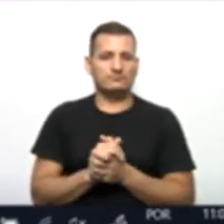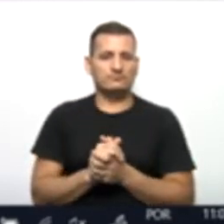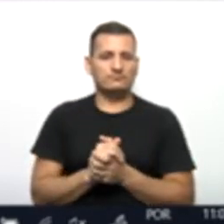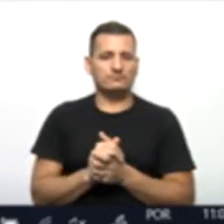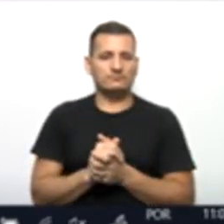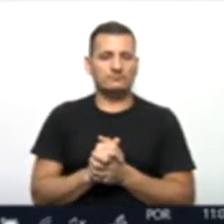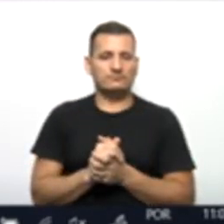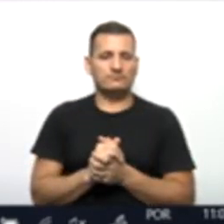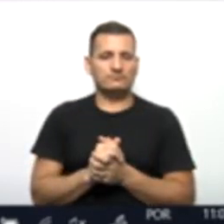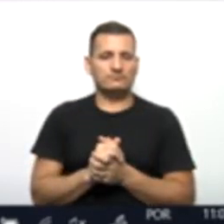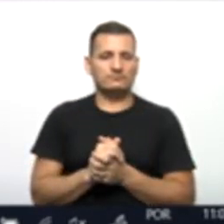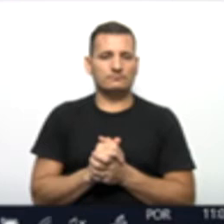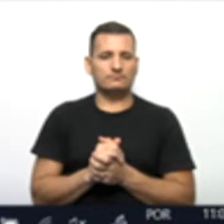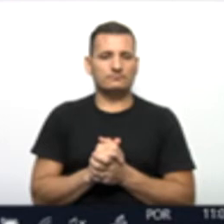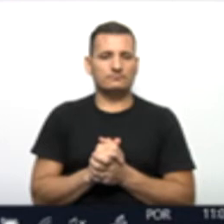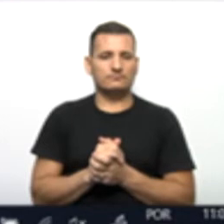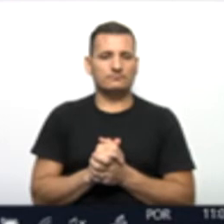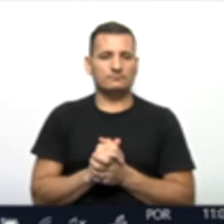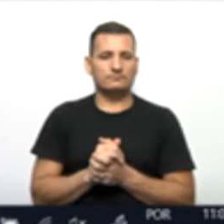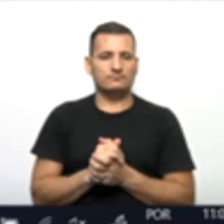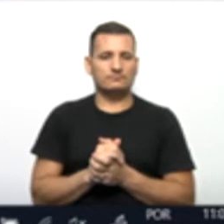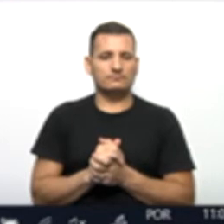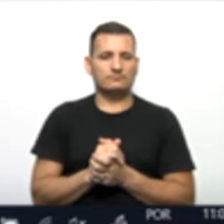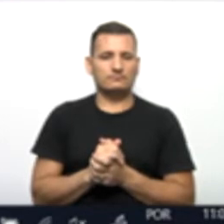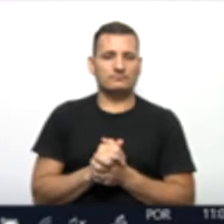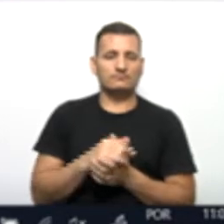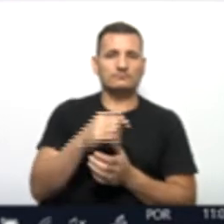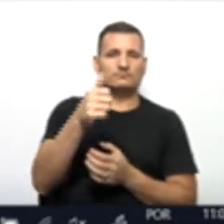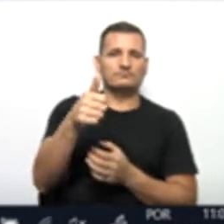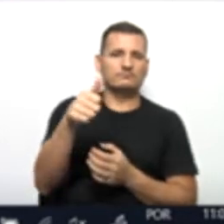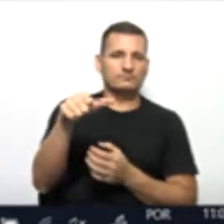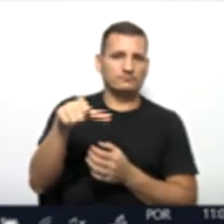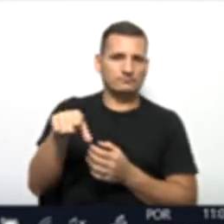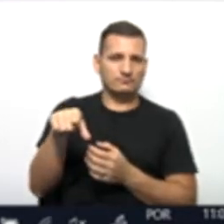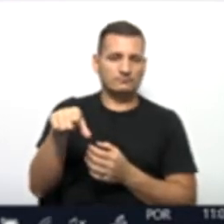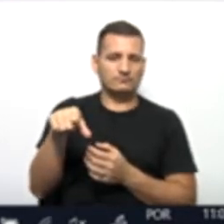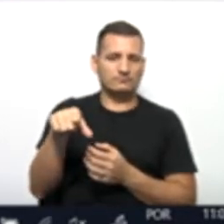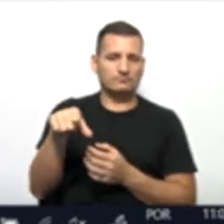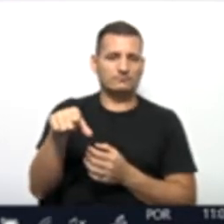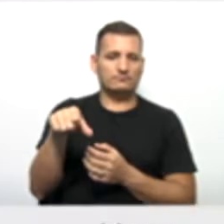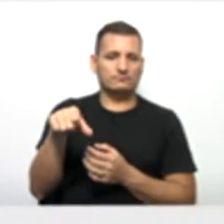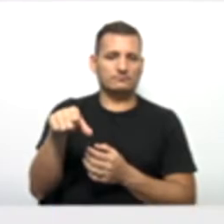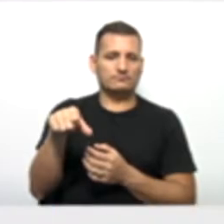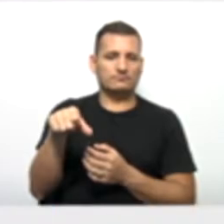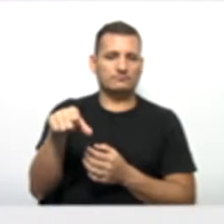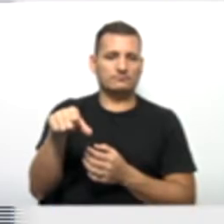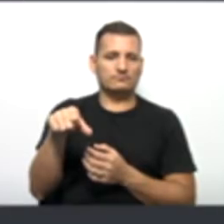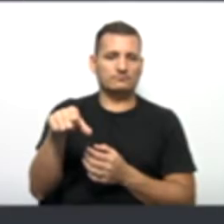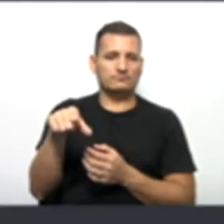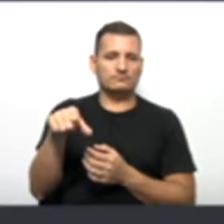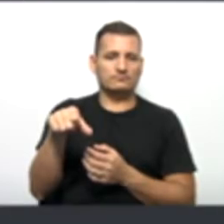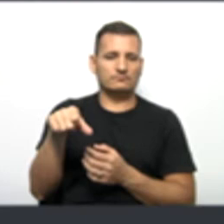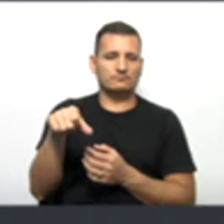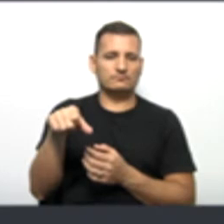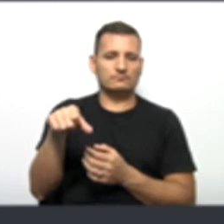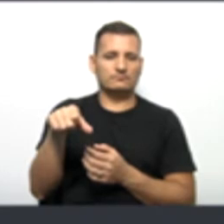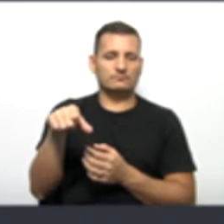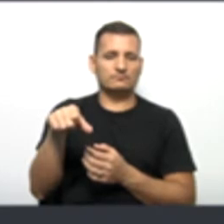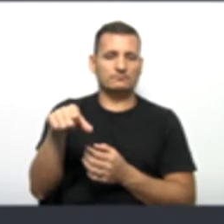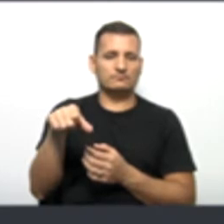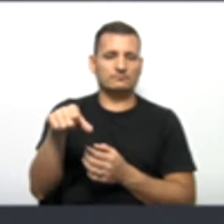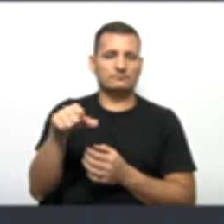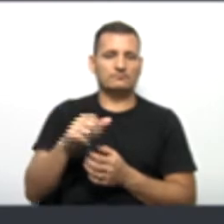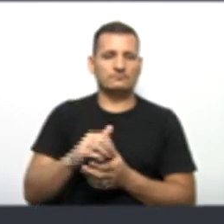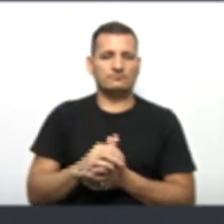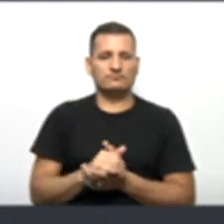nós criamos agora essa linha 19 aqui pessoal que ele fala vou aumentar essa linha 19 pra